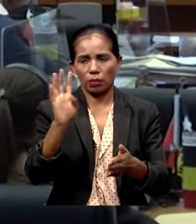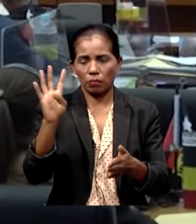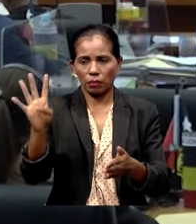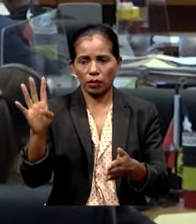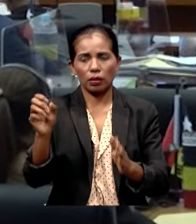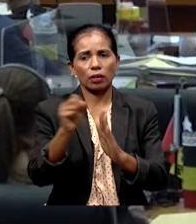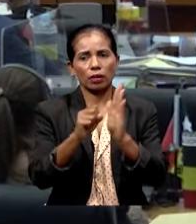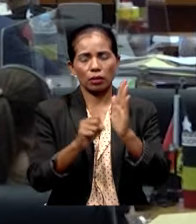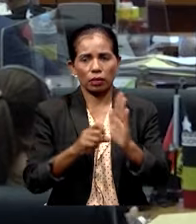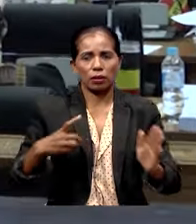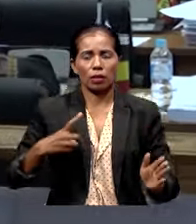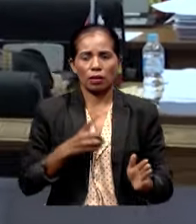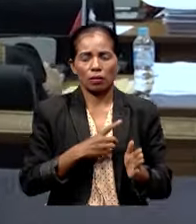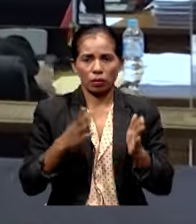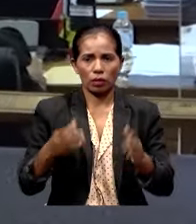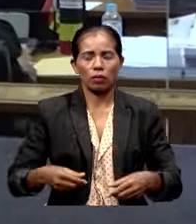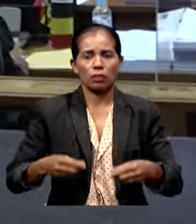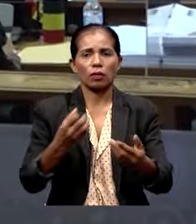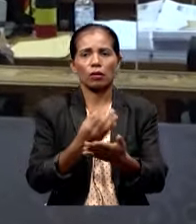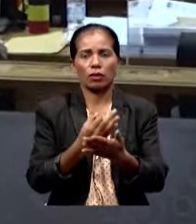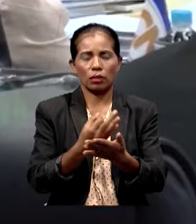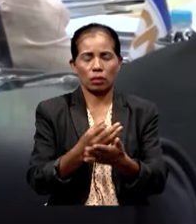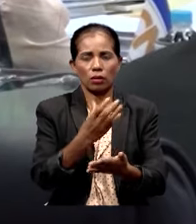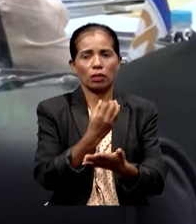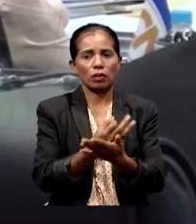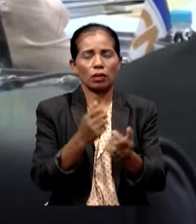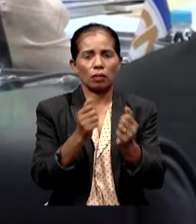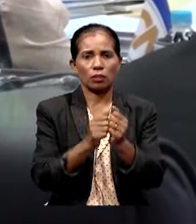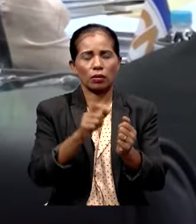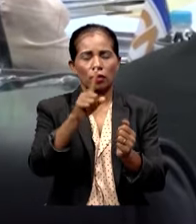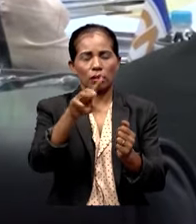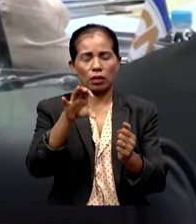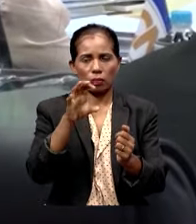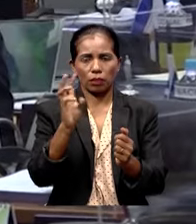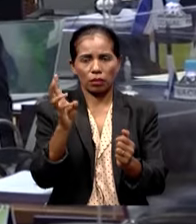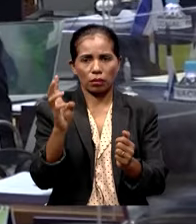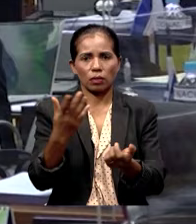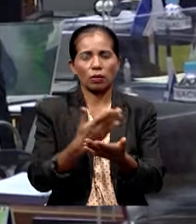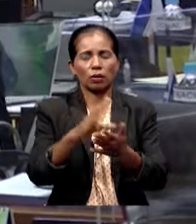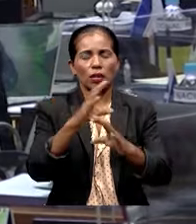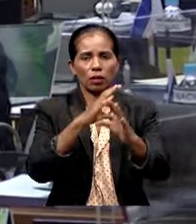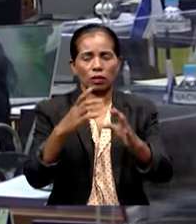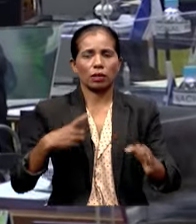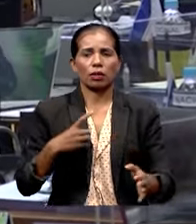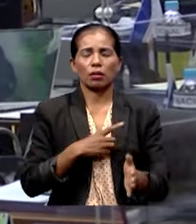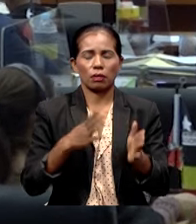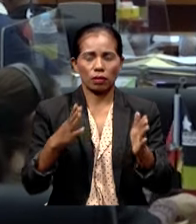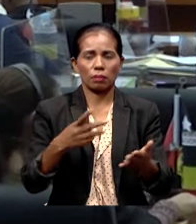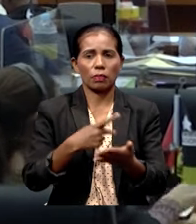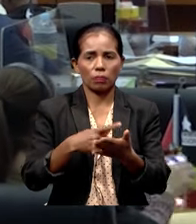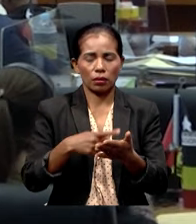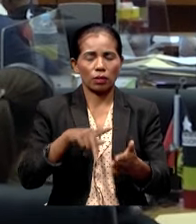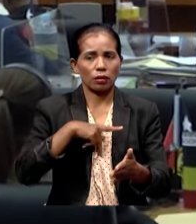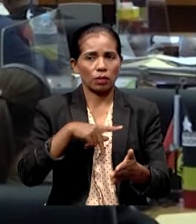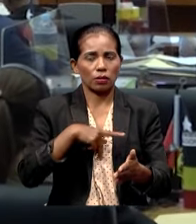estatuto deputado atau fos subsídio cada fulan dólar rihun atau sidan yang nulu, onde halu careta privado para deputado Sira no dólar atau senen para